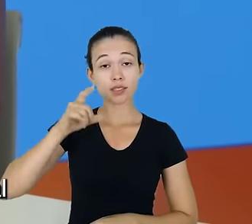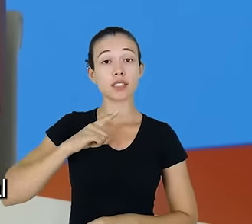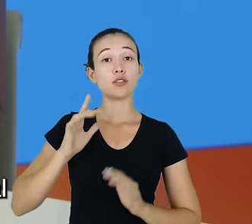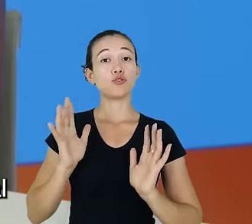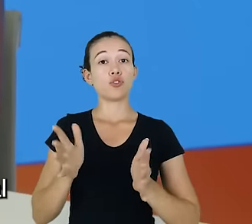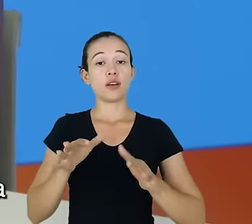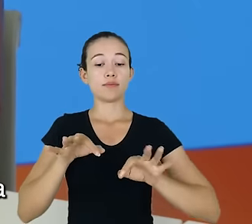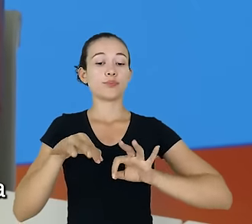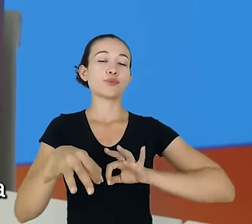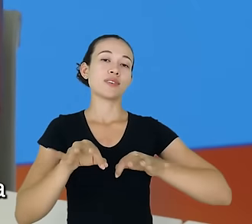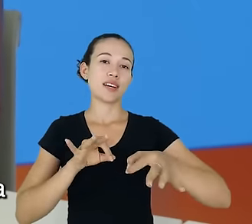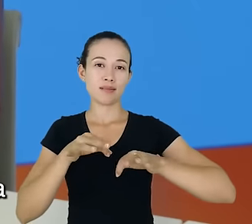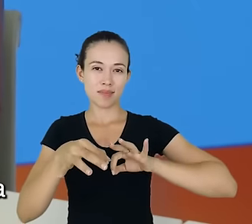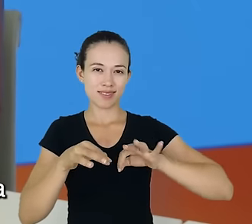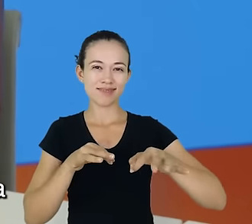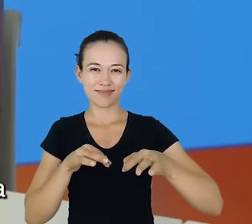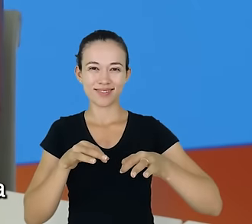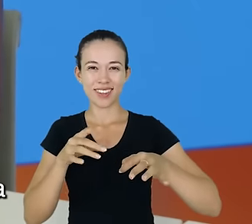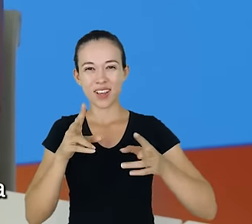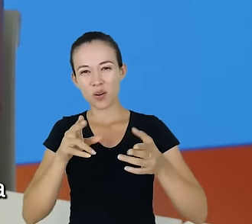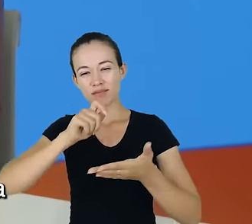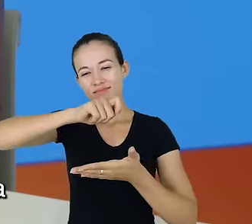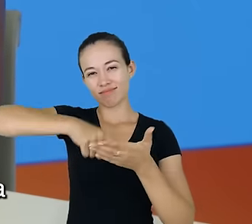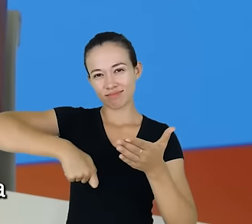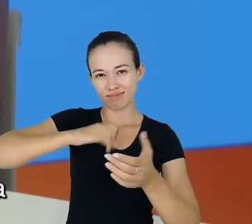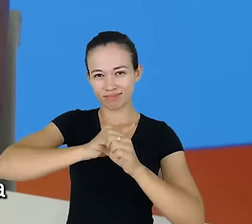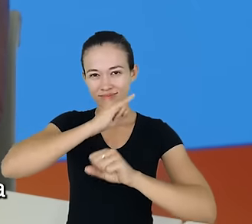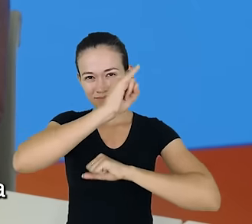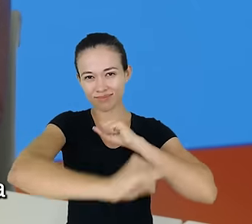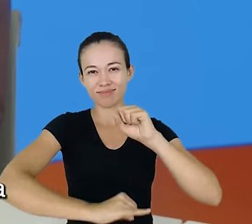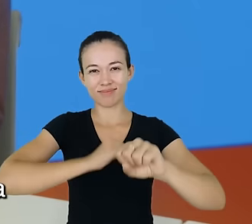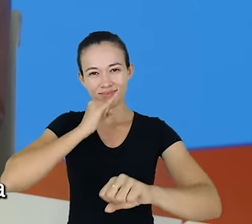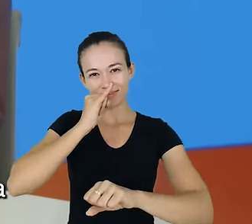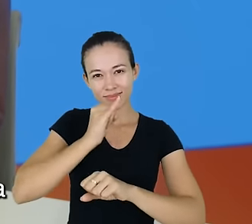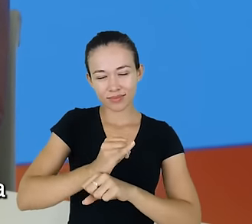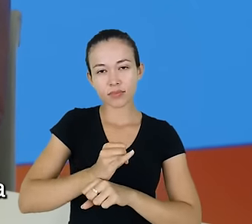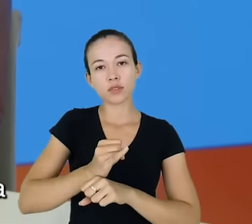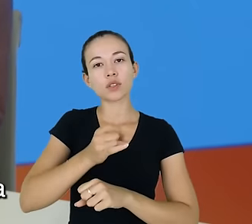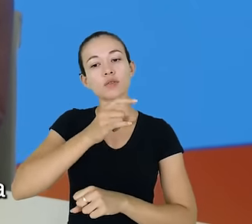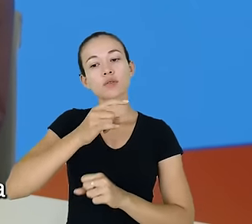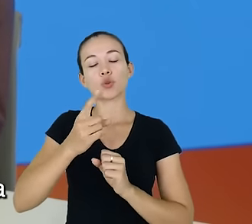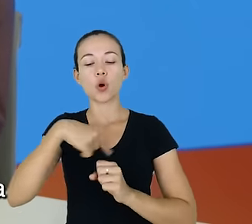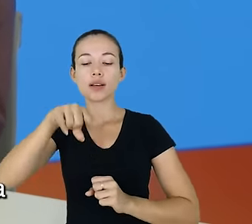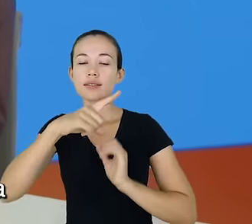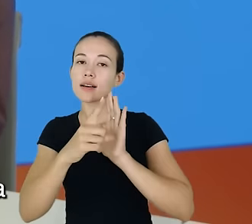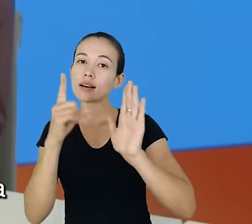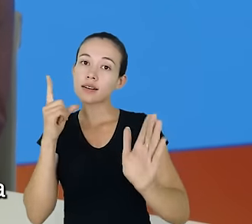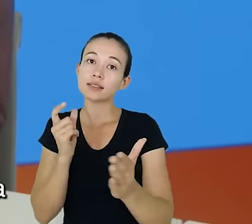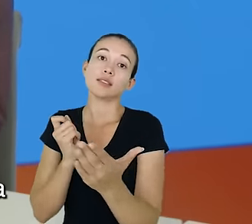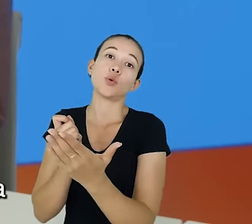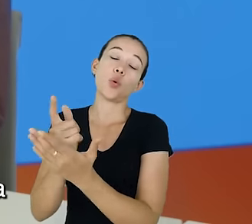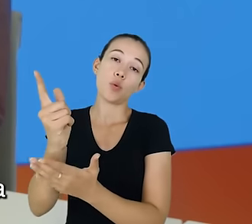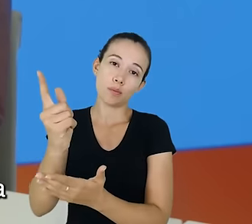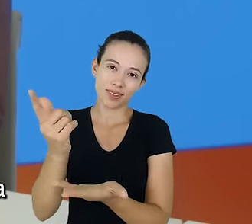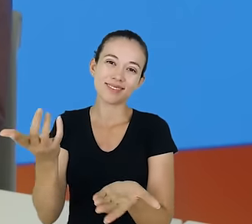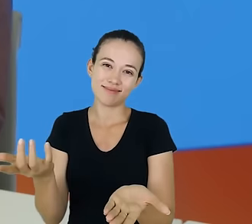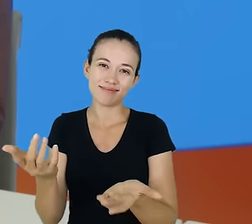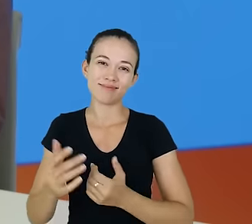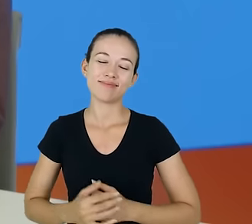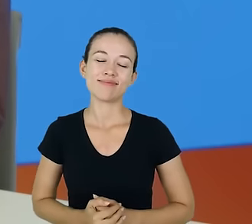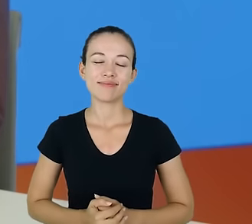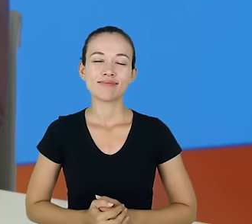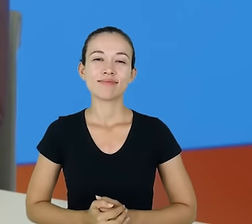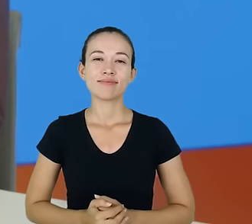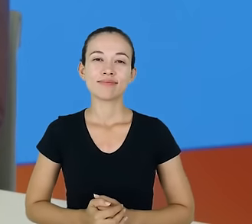falar o certificado digital é um um um assinador né que a gente compra eh né em